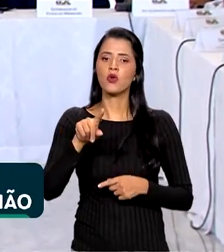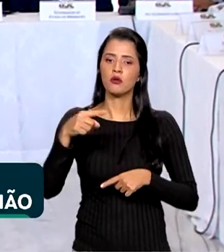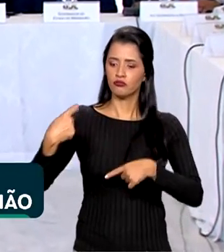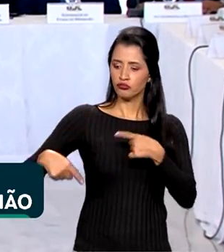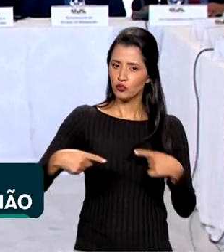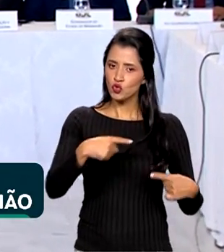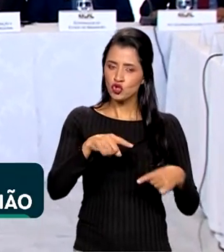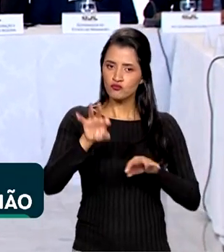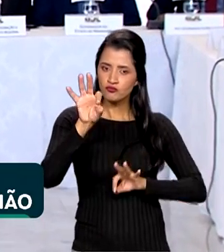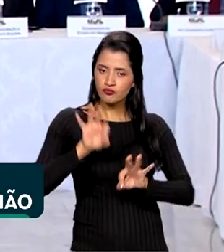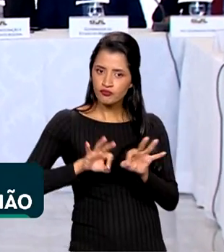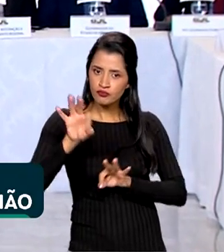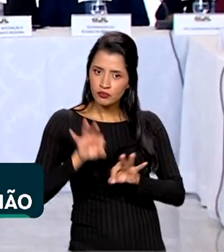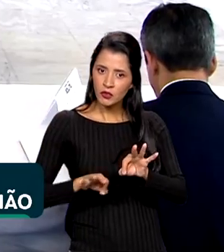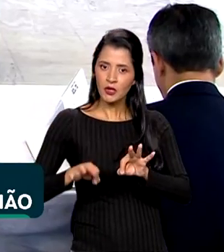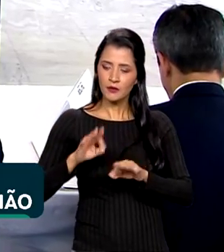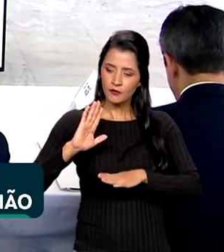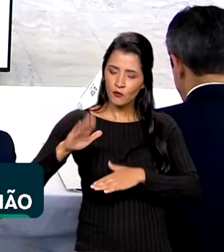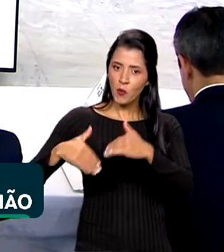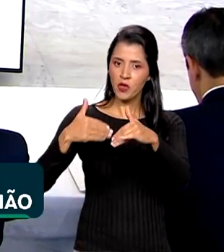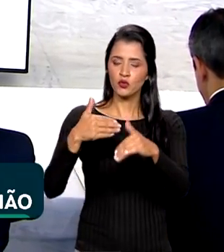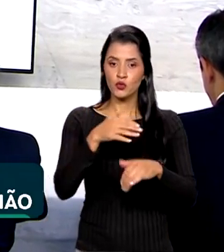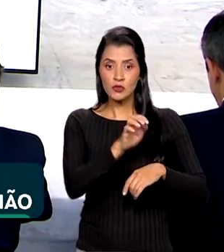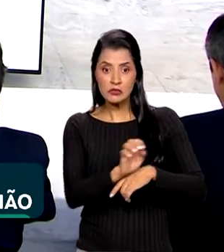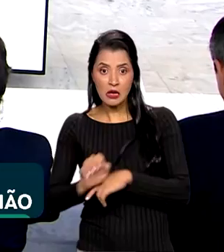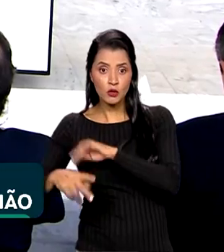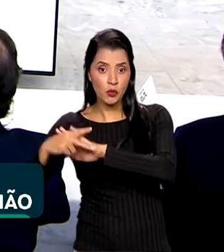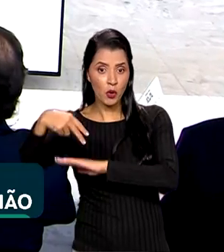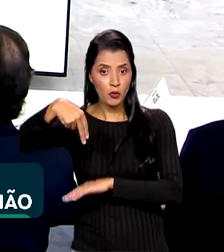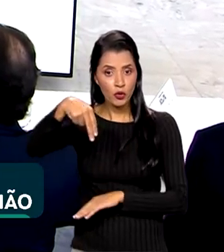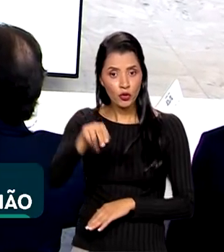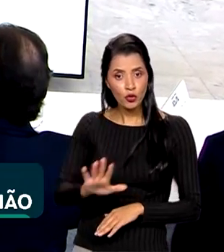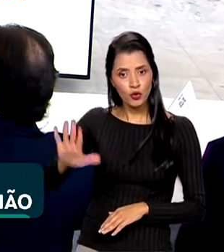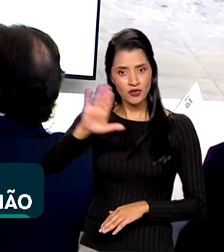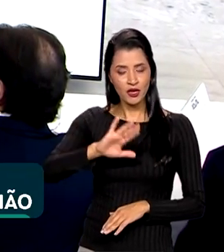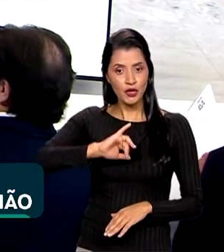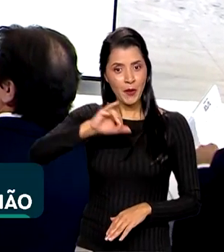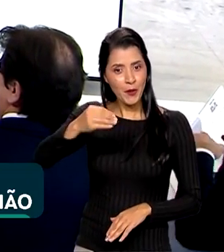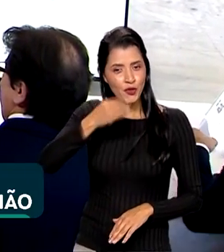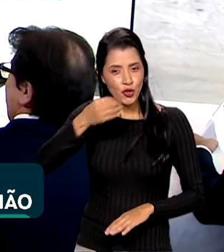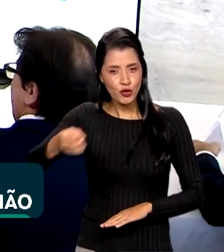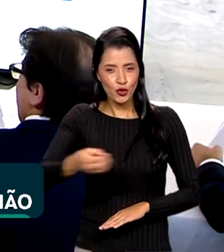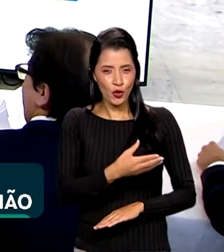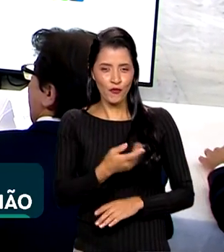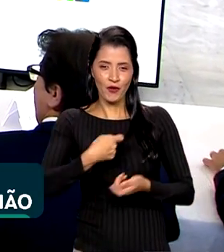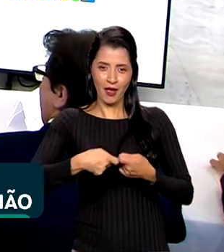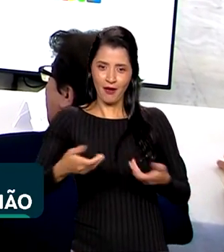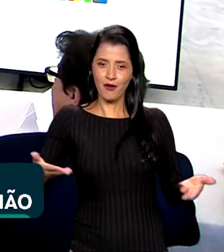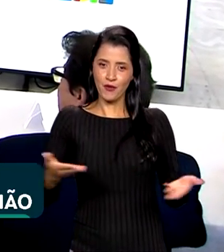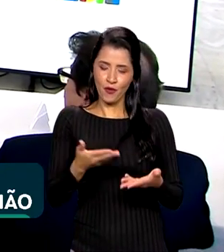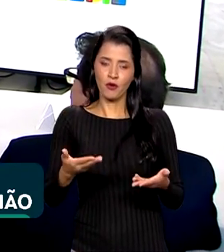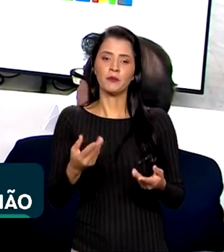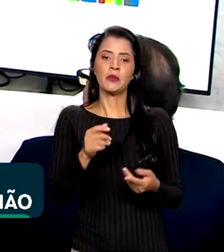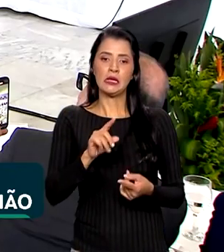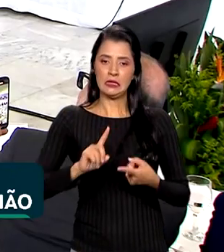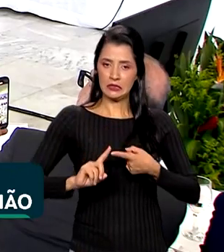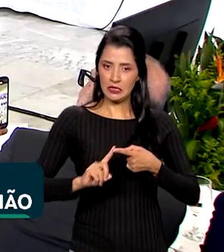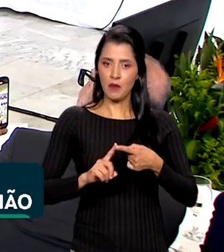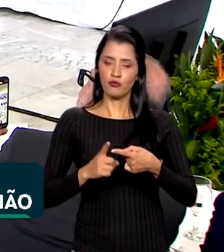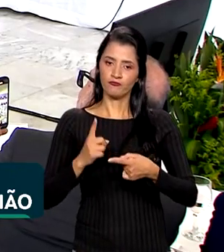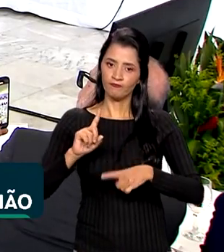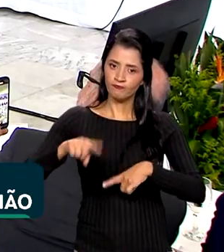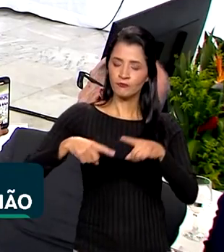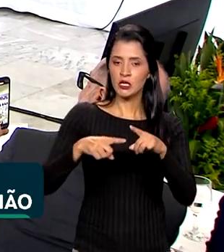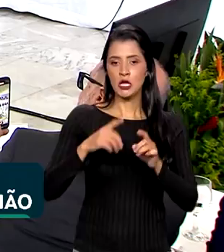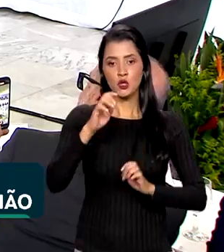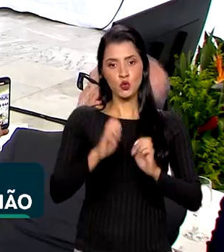de desenvolvimento dos estados do Nordeste diante das novas oportunidades econômicas com o avanço da indústria verde, além